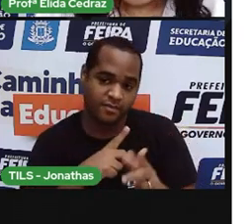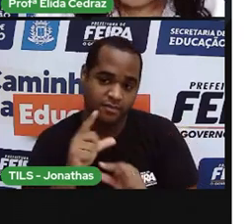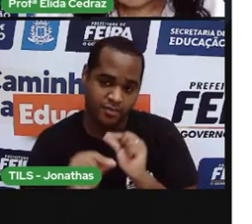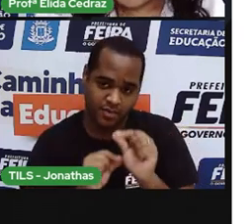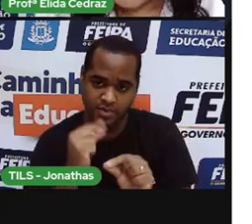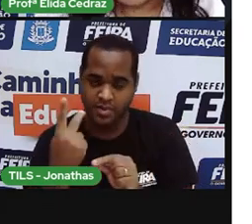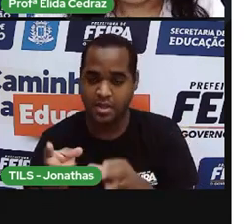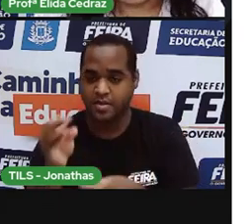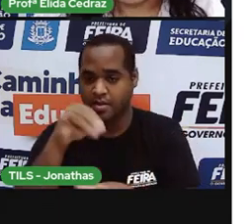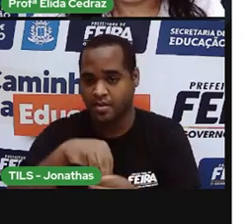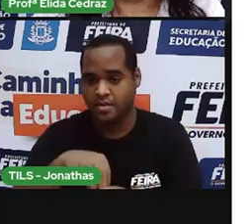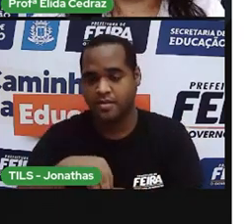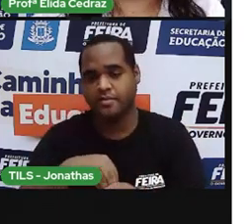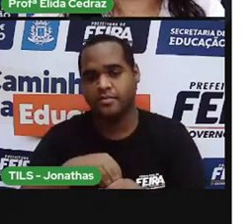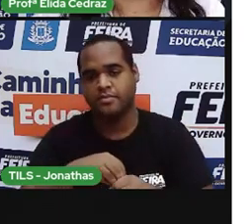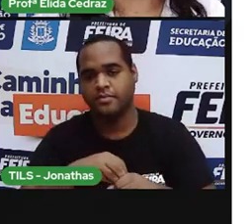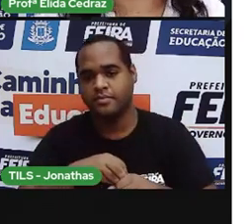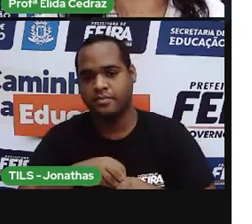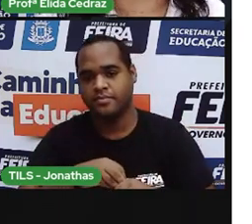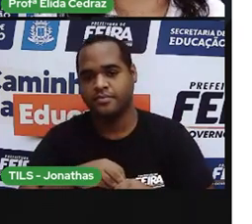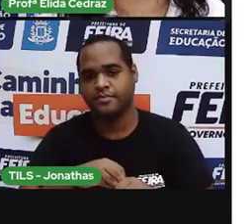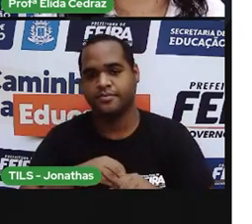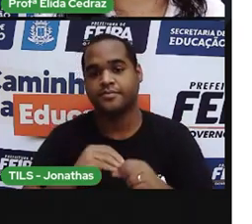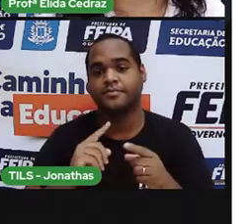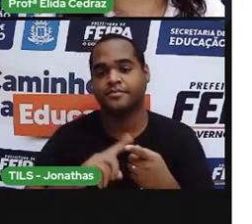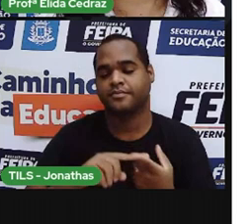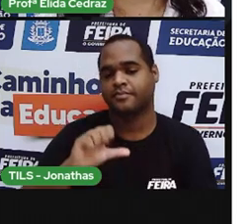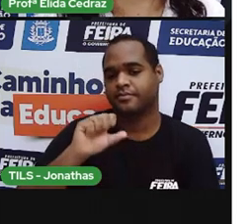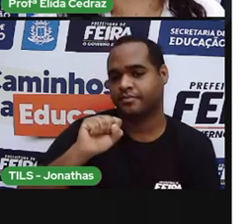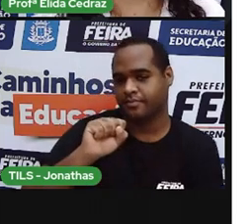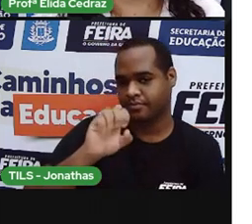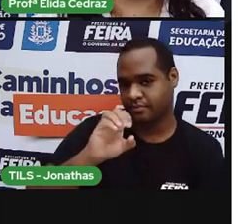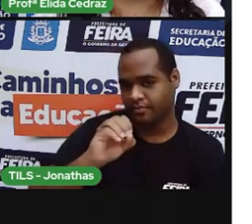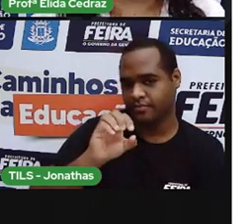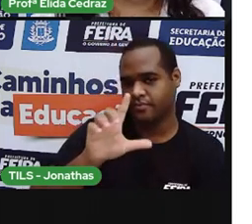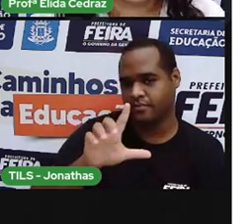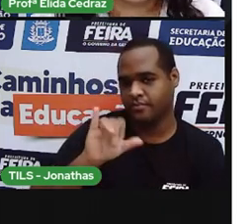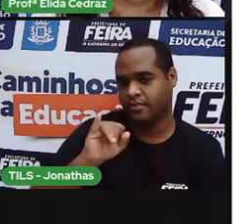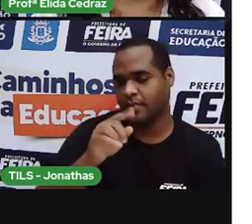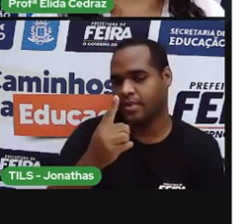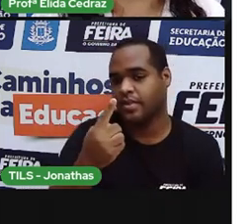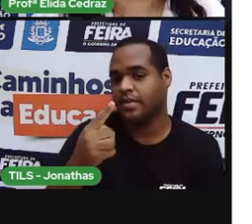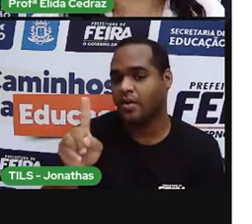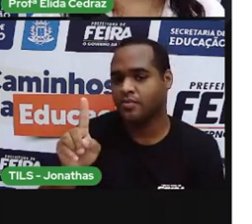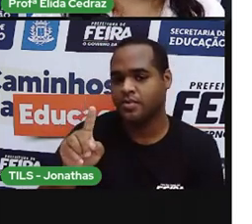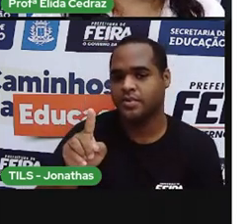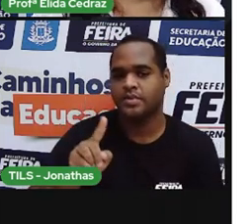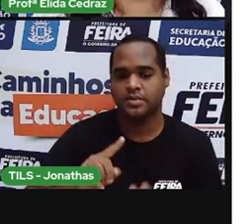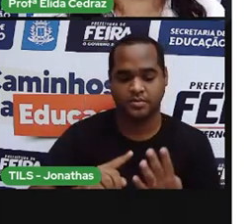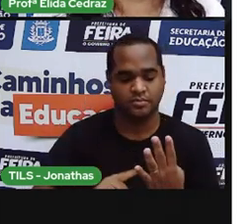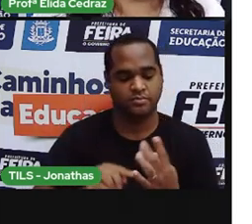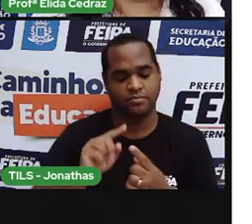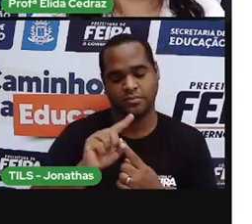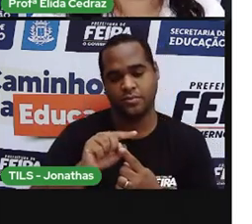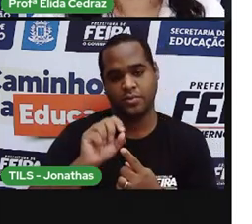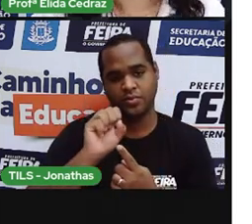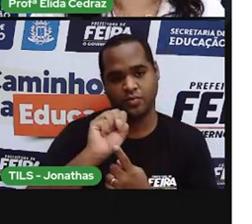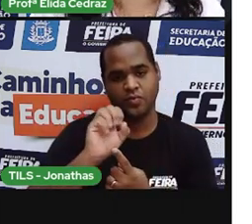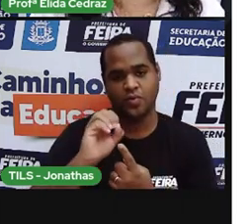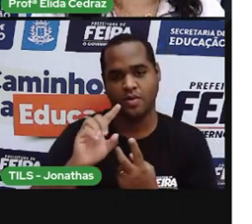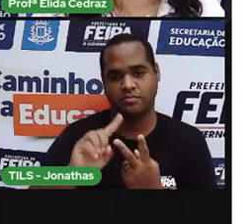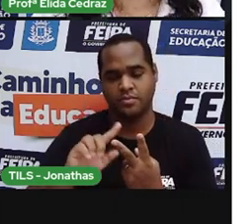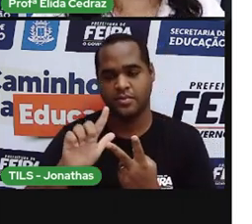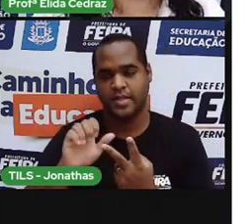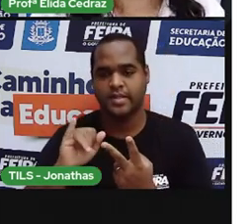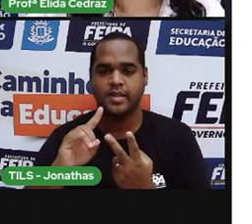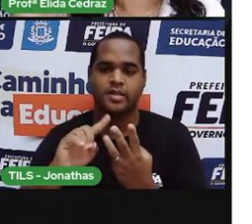sílaba. Próxima palavra. Solidão. Fala o nome solidão. Solidão. Ótimo.